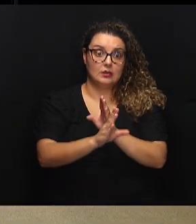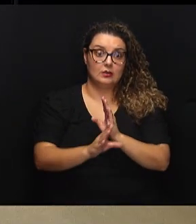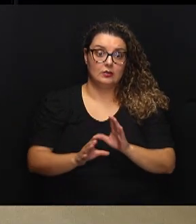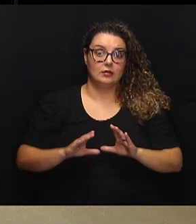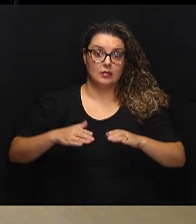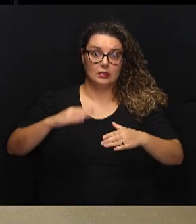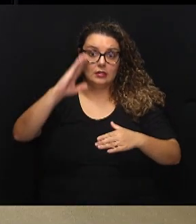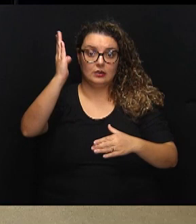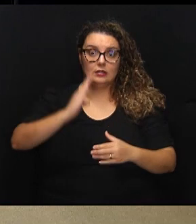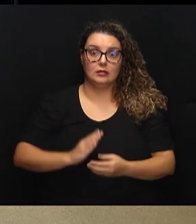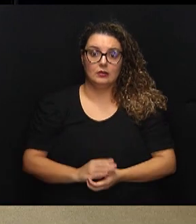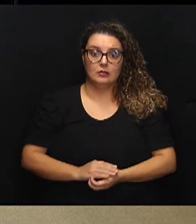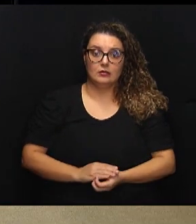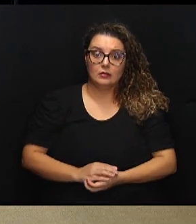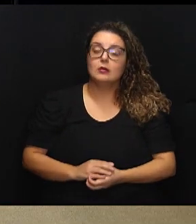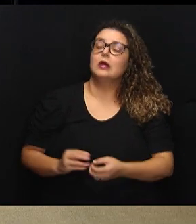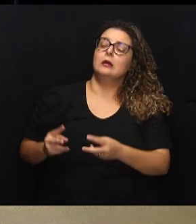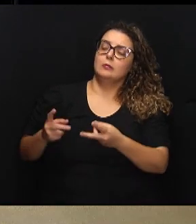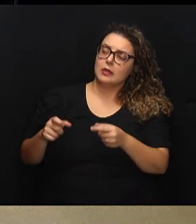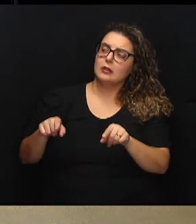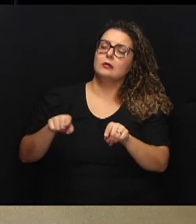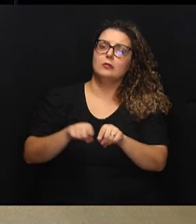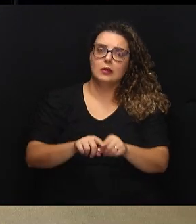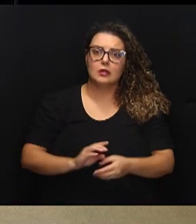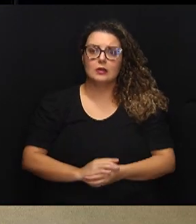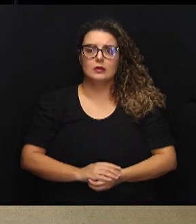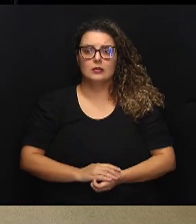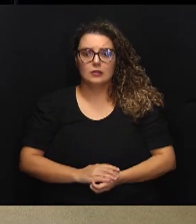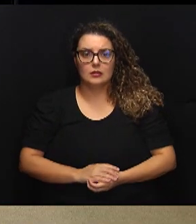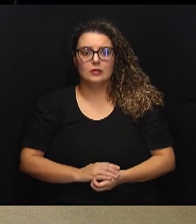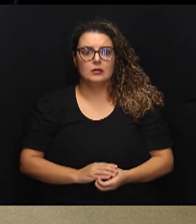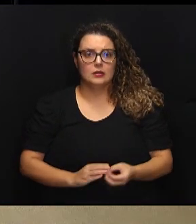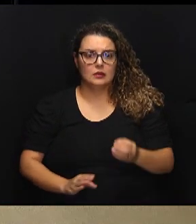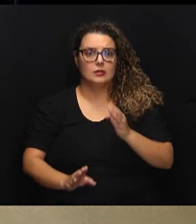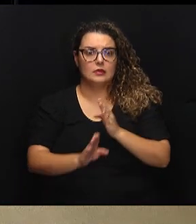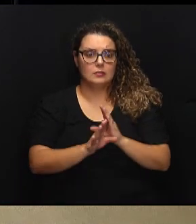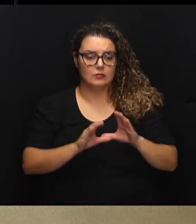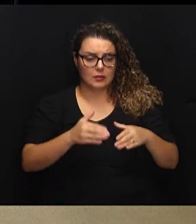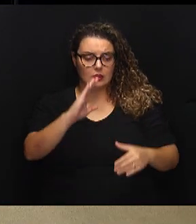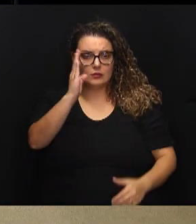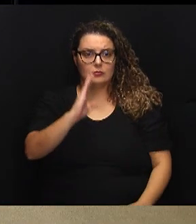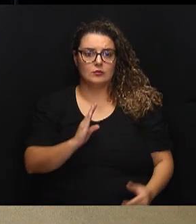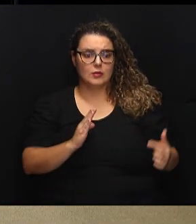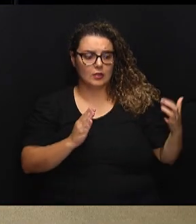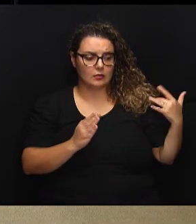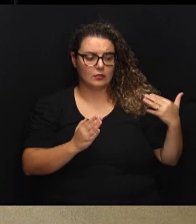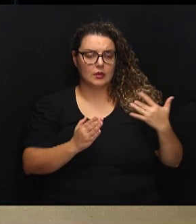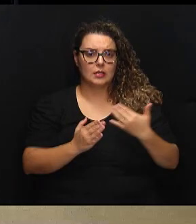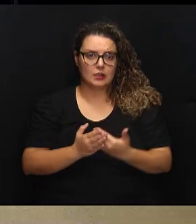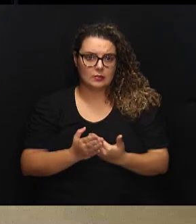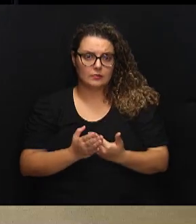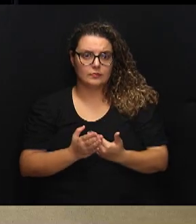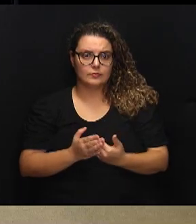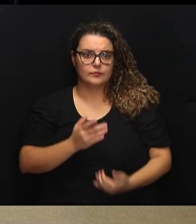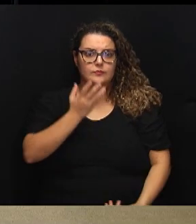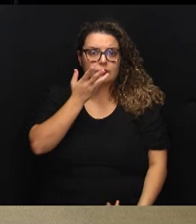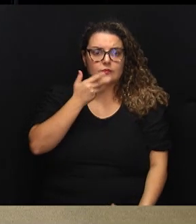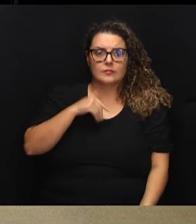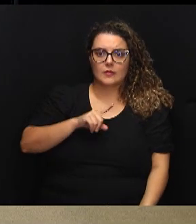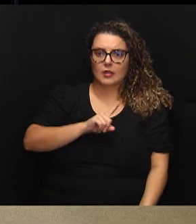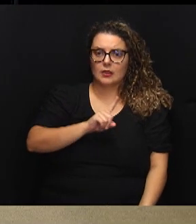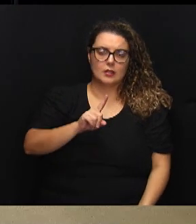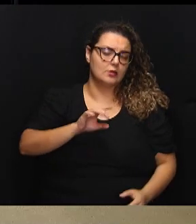brasileira. Percebo. A identificação com a seleção brasileira de uns tempos para cá, a criança não assiste